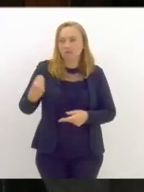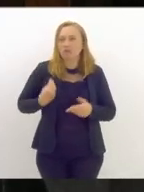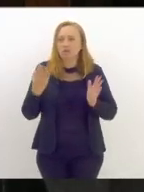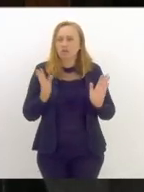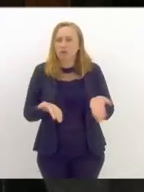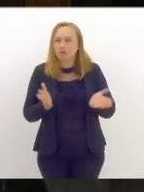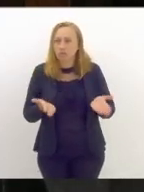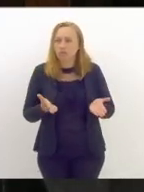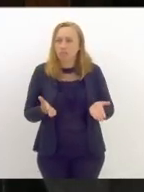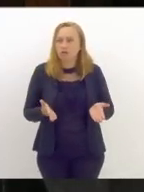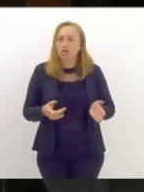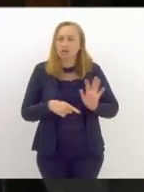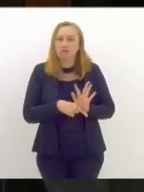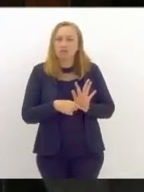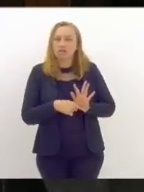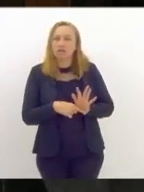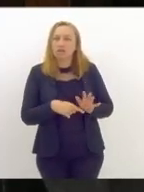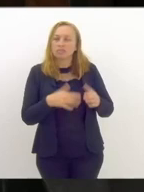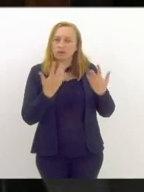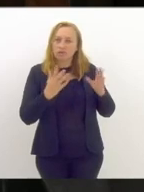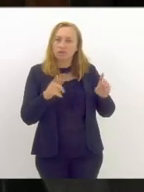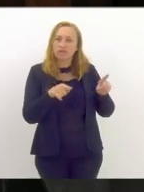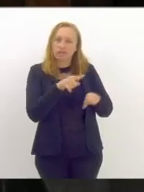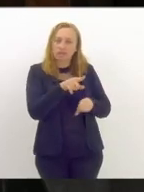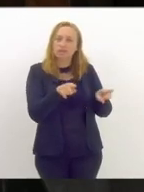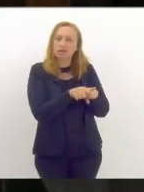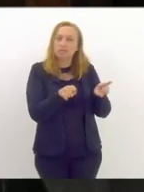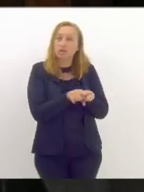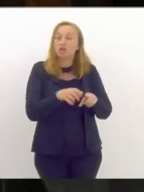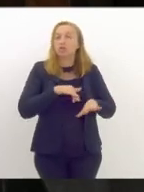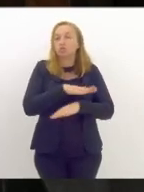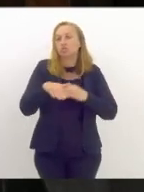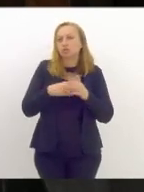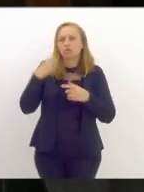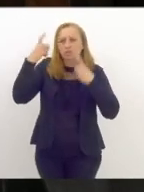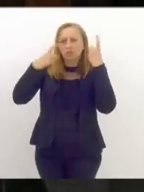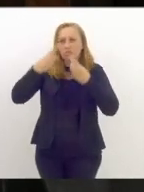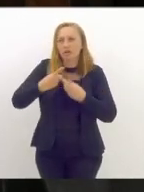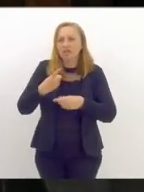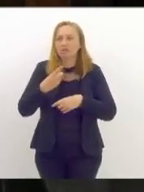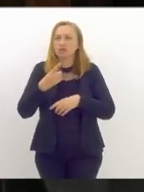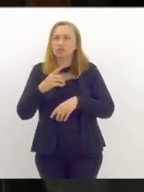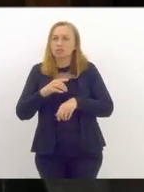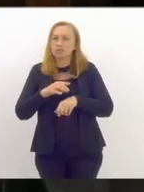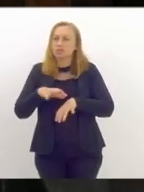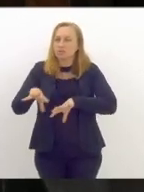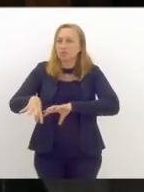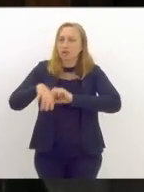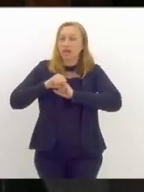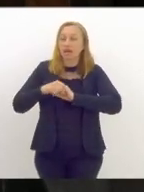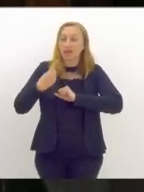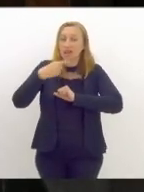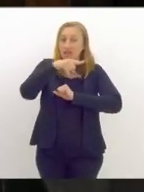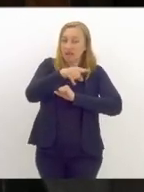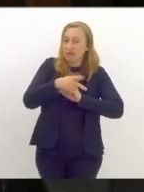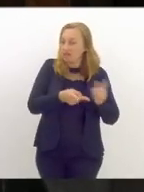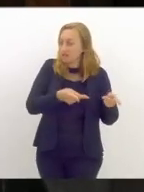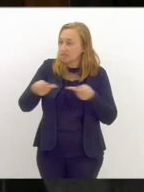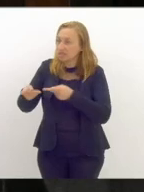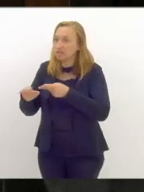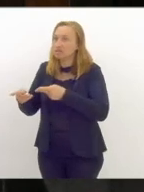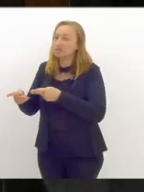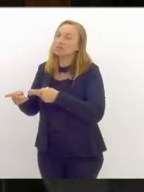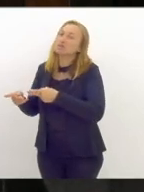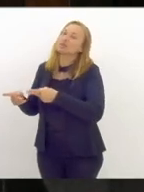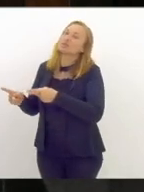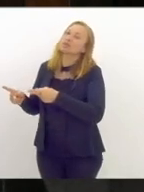na conta dele, porque enquanto estava todo mundo preocupado em ficar doente, ele estava indo para Brasília toda semana, votando os